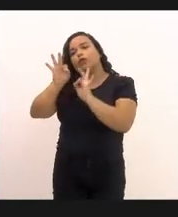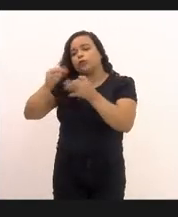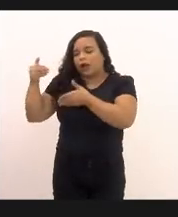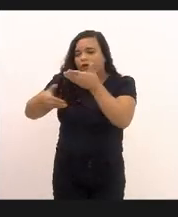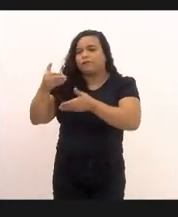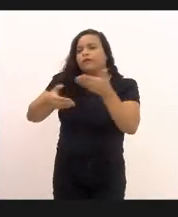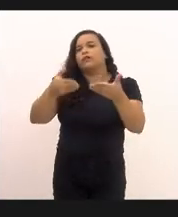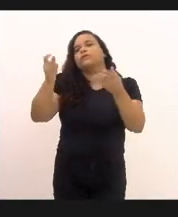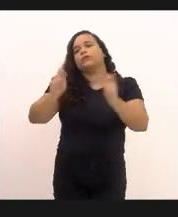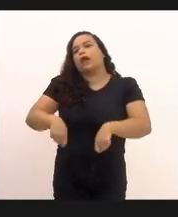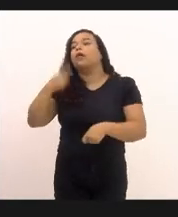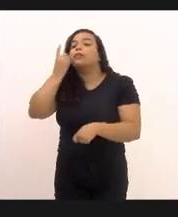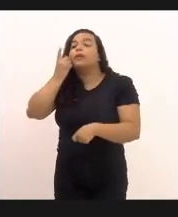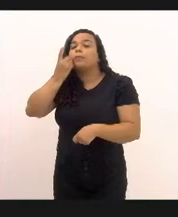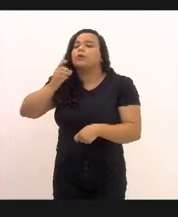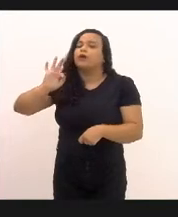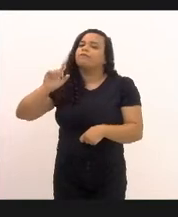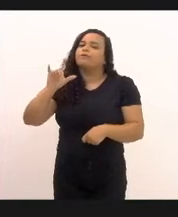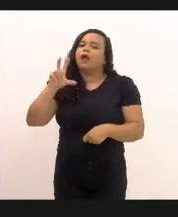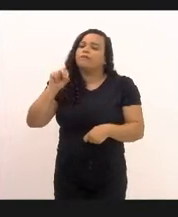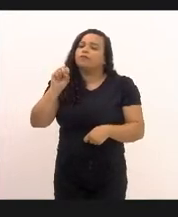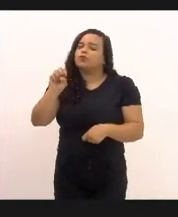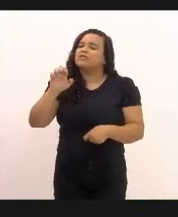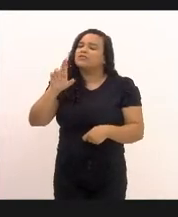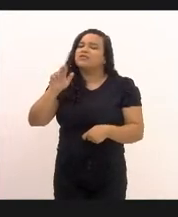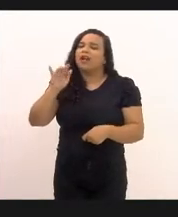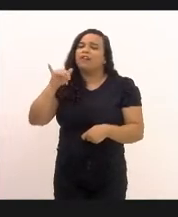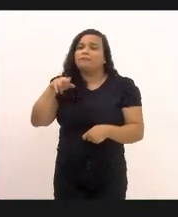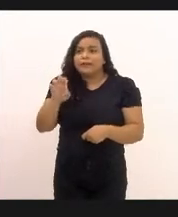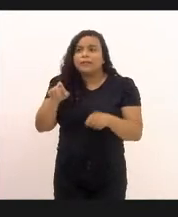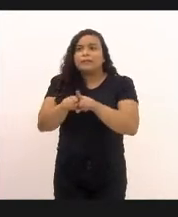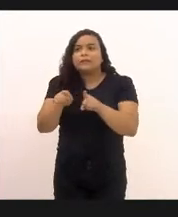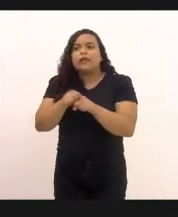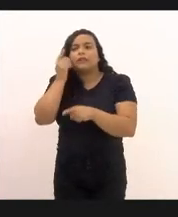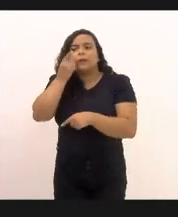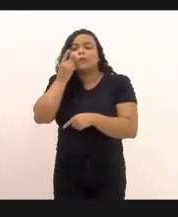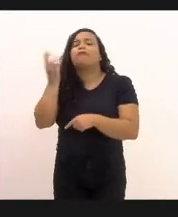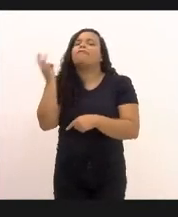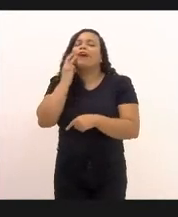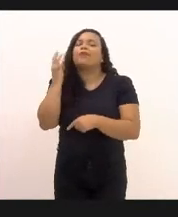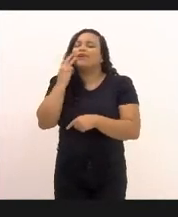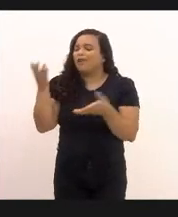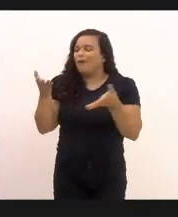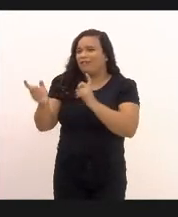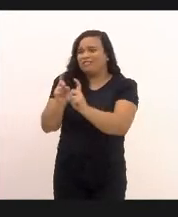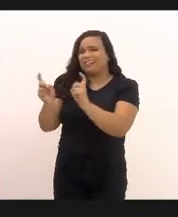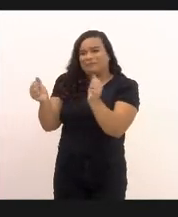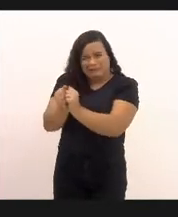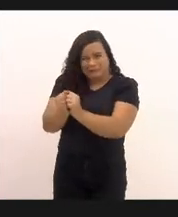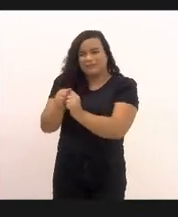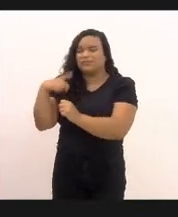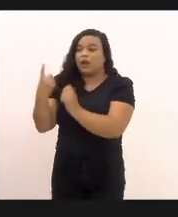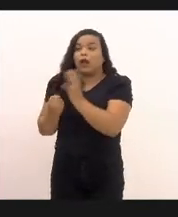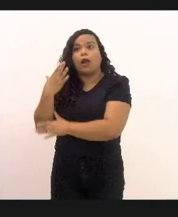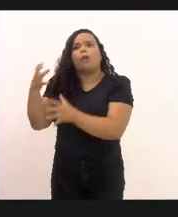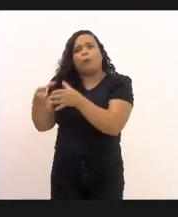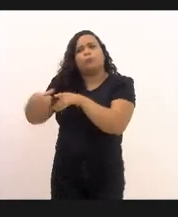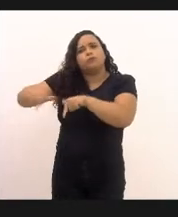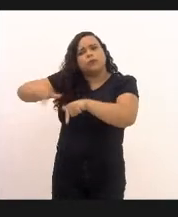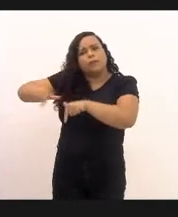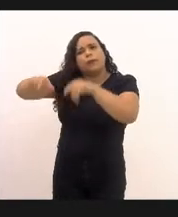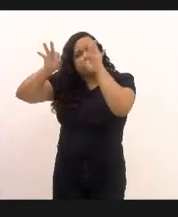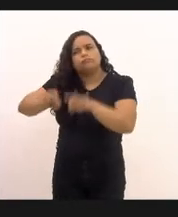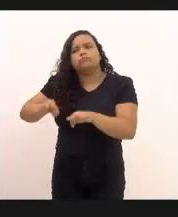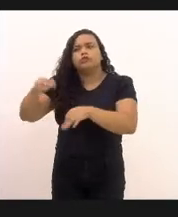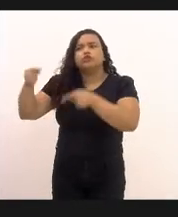avance. Deputado Flávio Serafini, deputado Valdec, que hoje, numa reunião muito produtiva, criamos um grupo de trabalho permanente